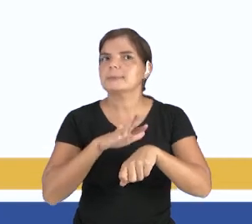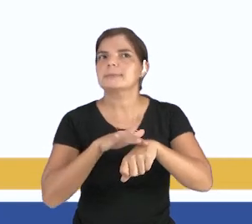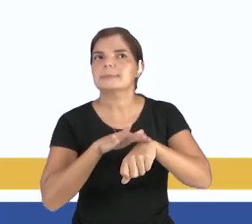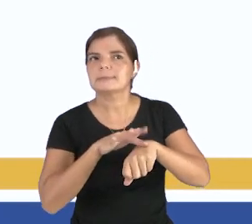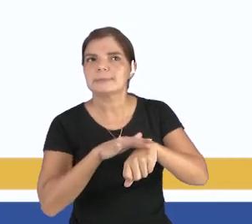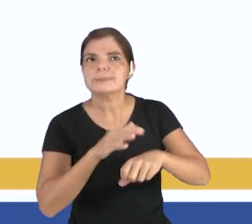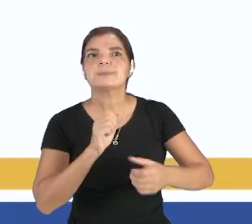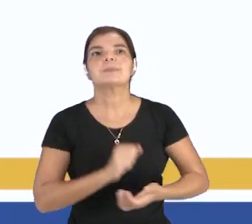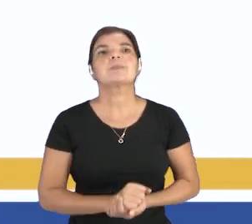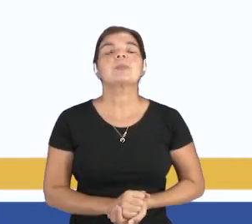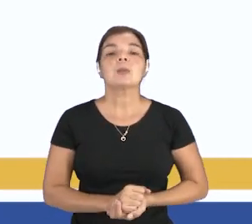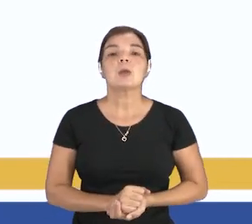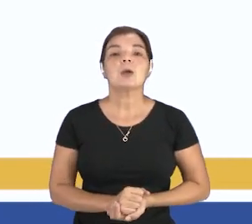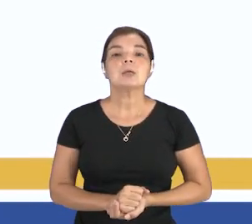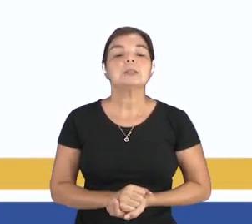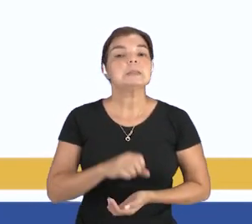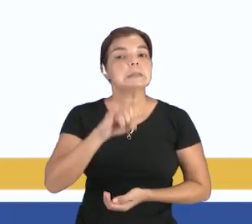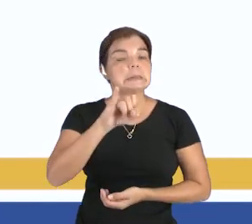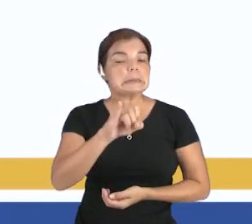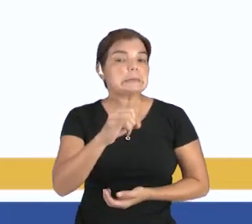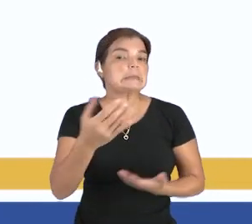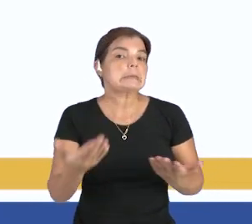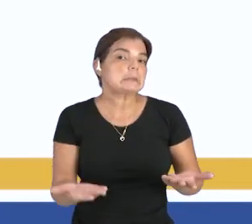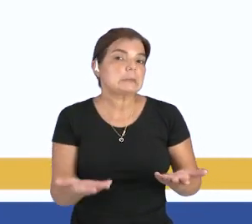foi consanguinidade, se é